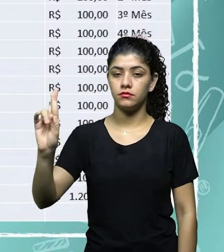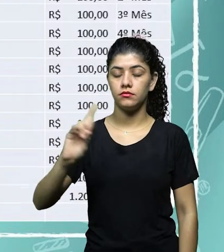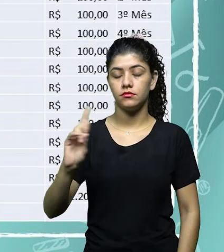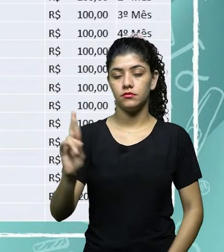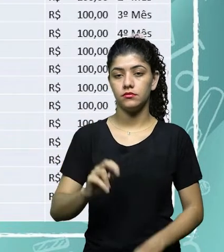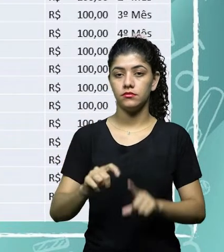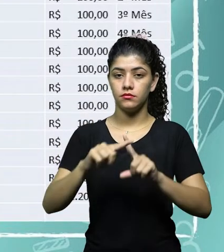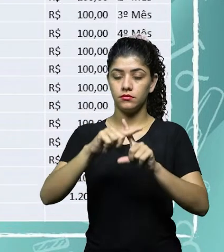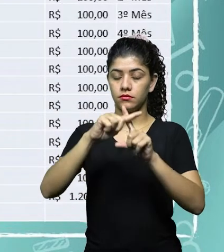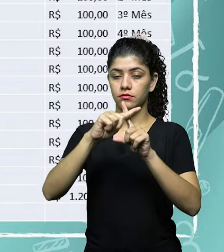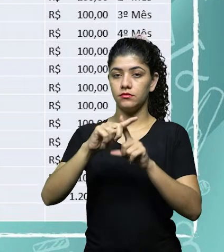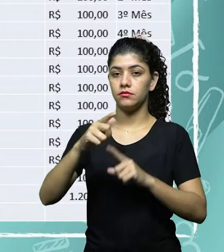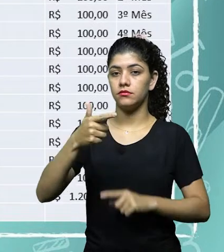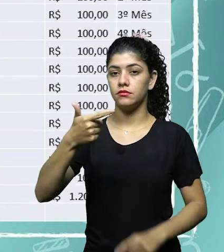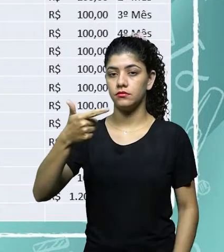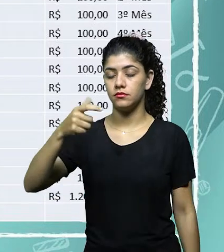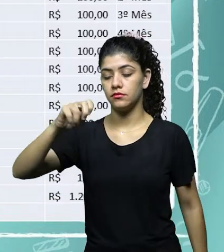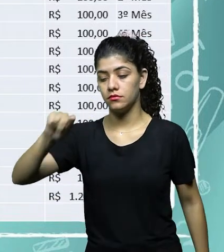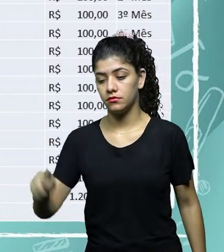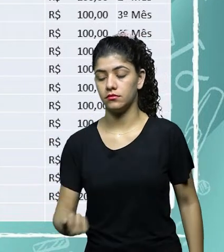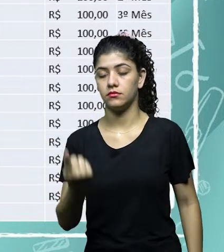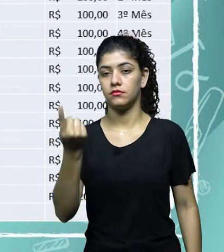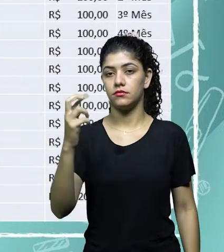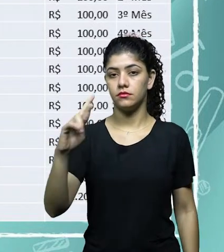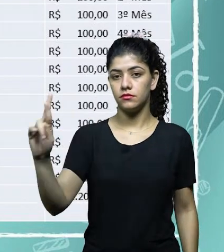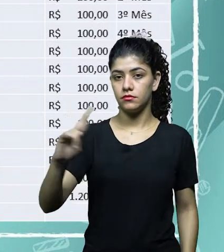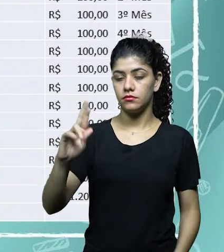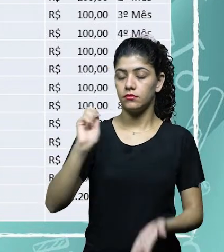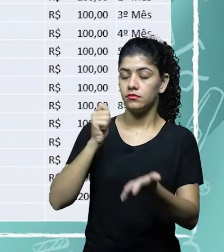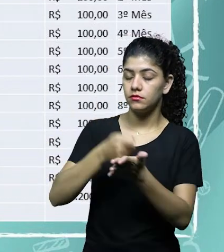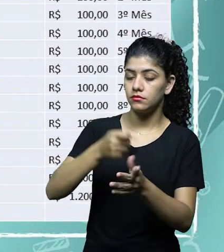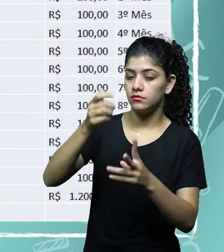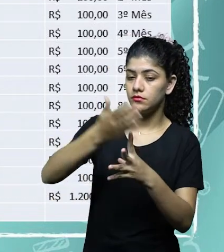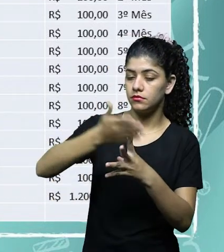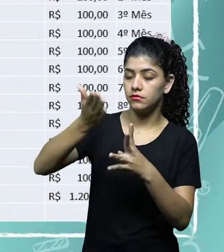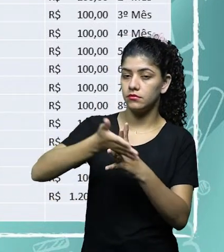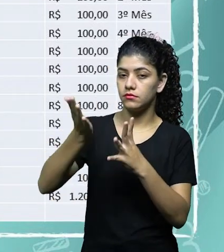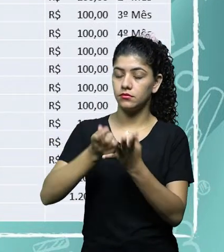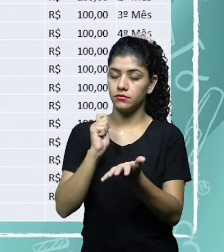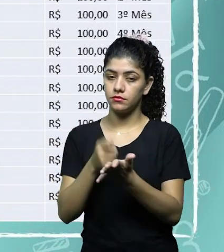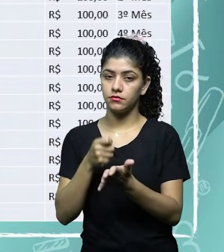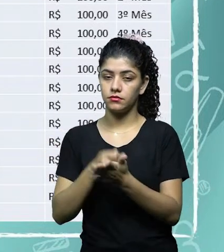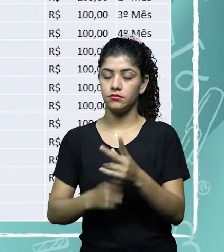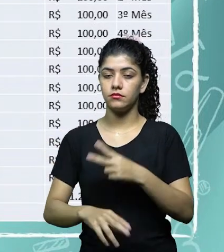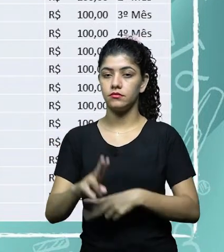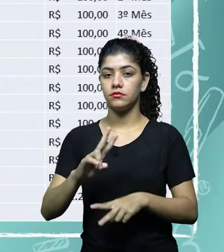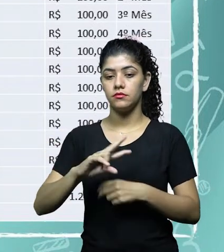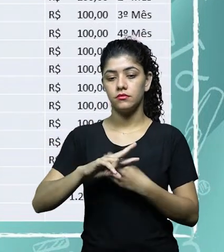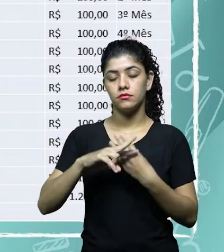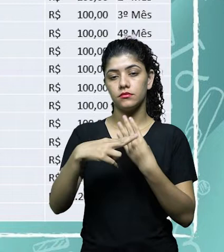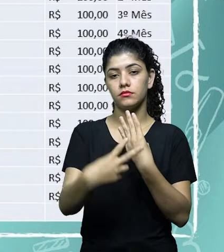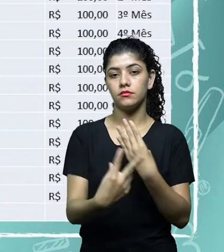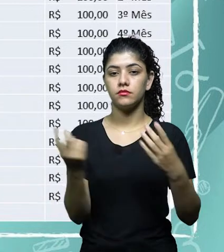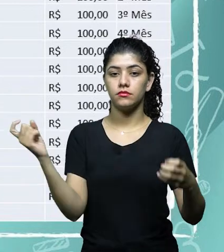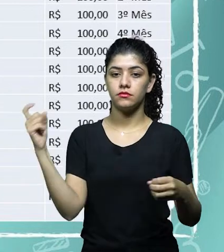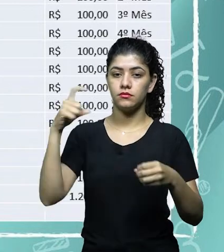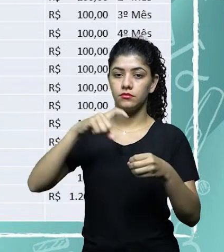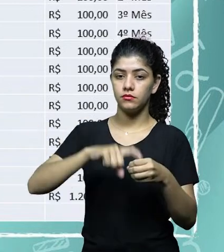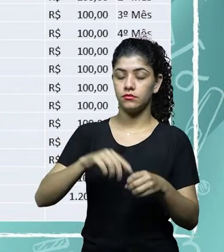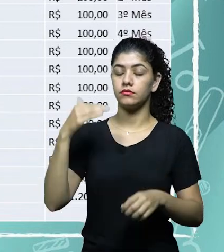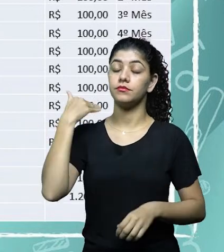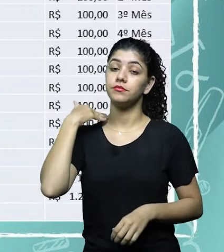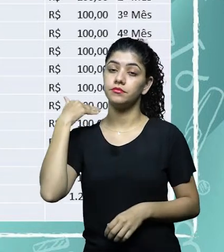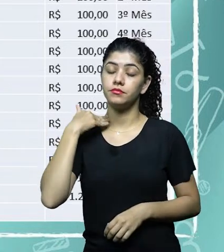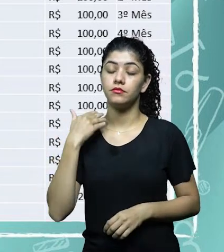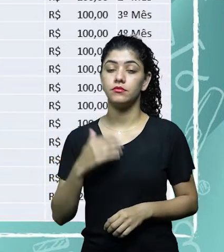de receita financeira, mais R$1.000 referente à parcela que o cliente está pagando. E, consequentemente, esse